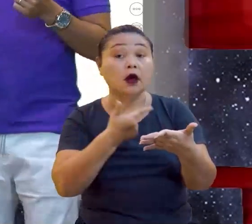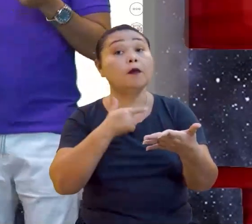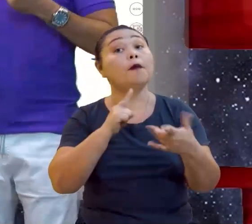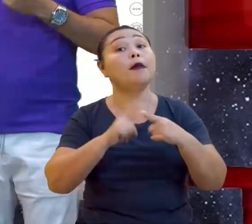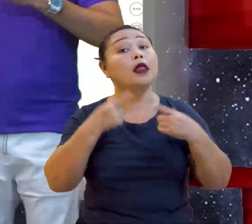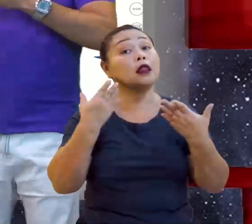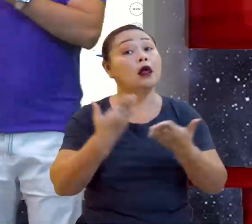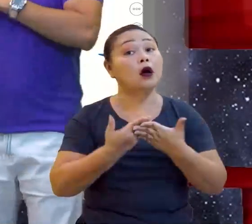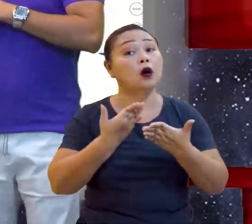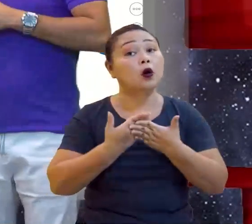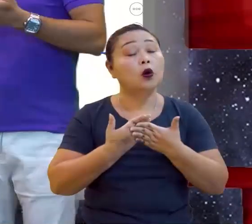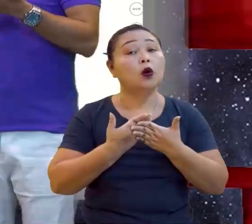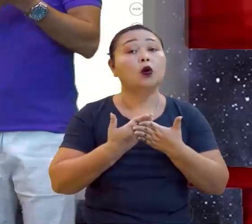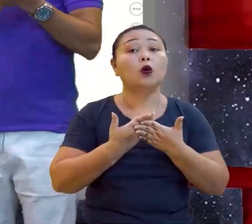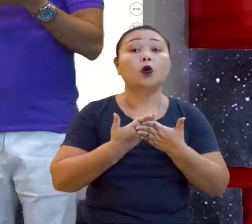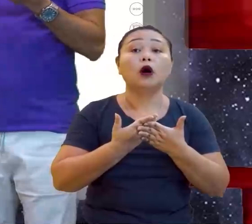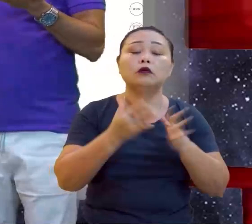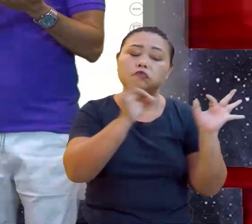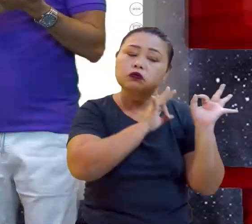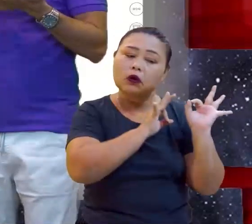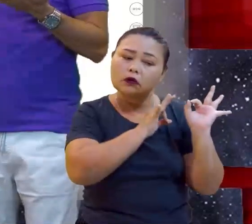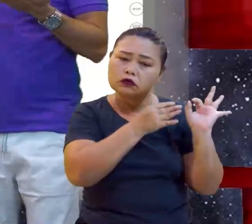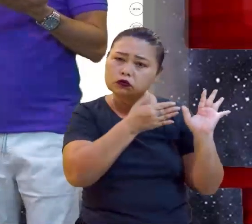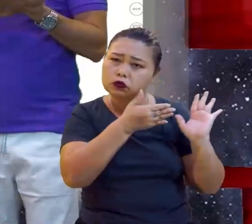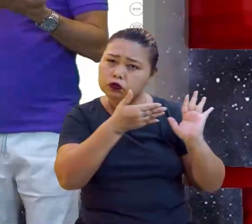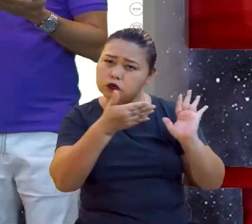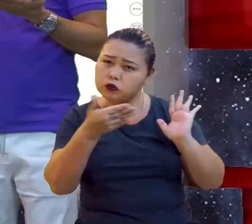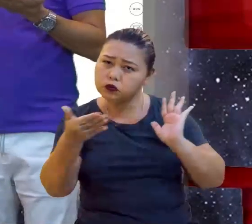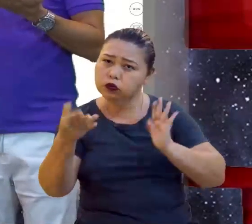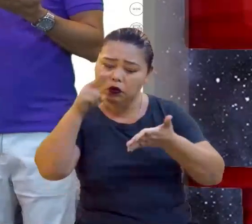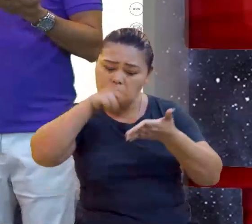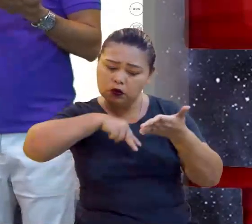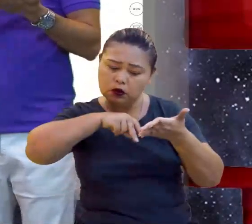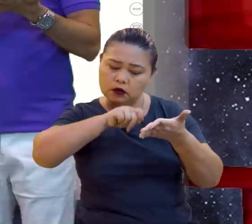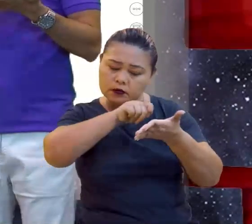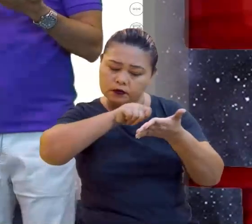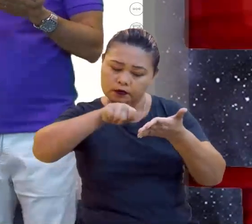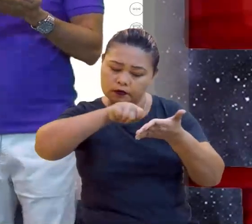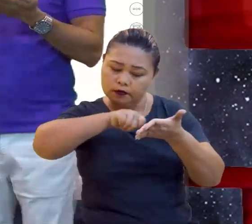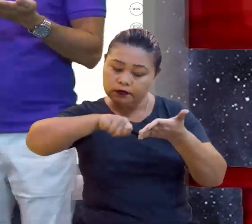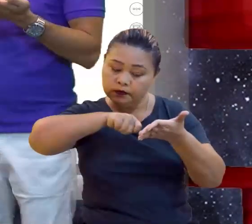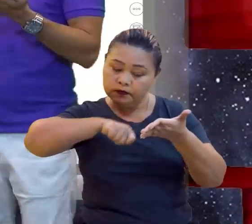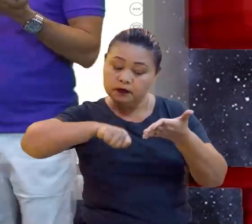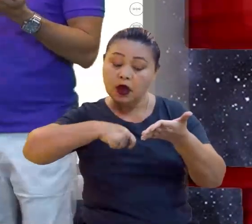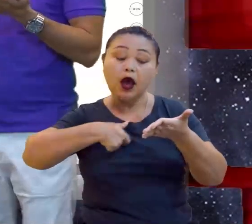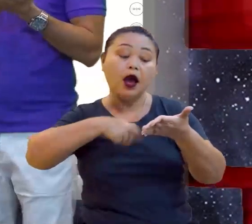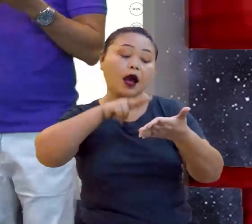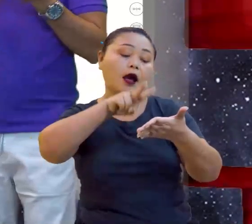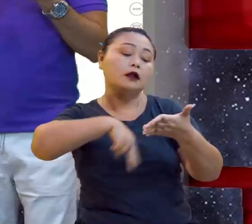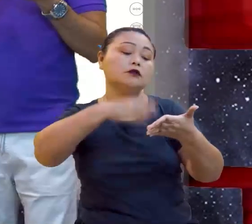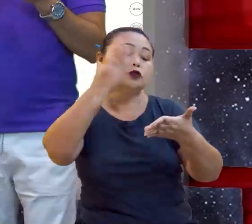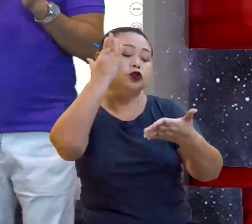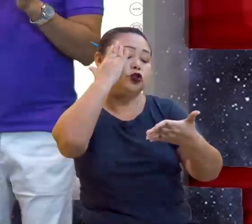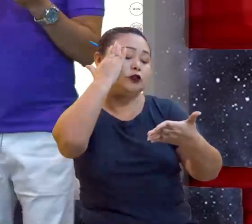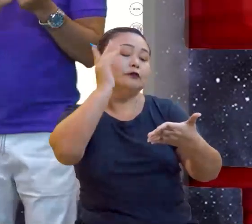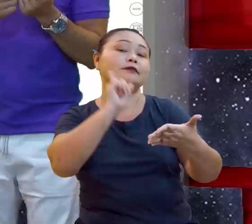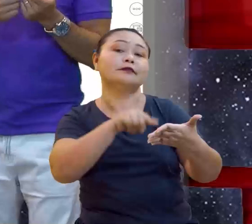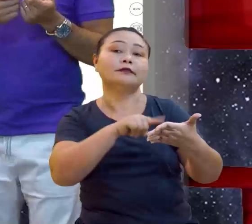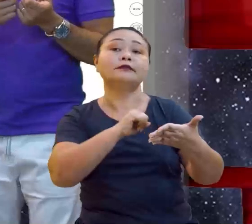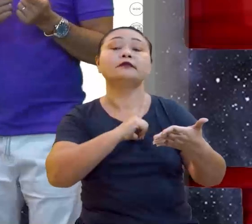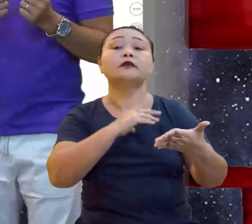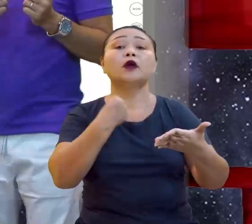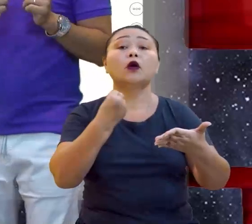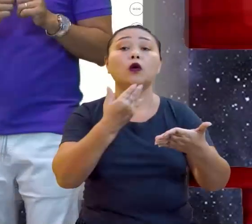aula, durante a leitura, a gente já vai sublinhando. Para que você perceba, olha, li, já sei que está aqui. Isso. E o